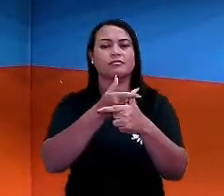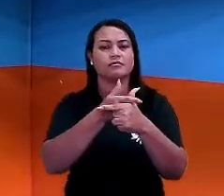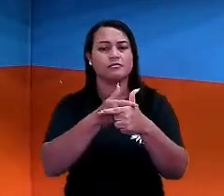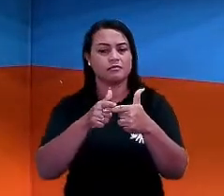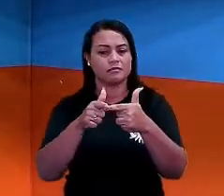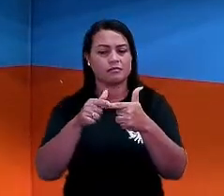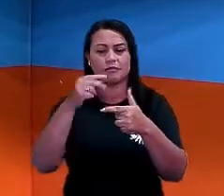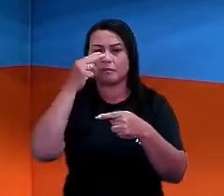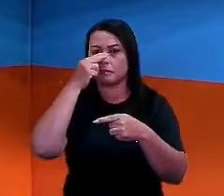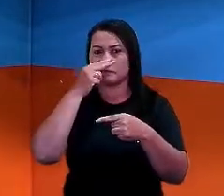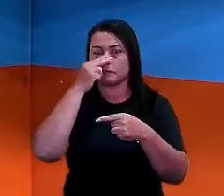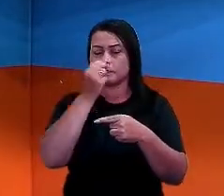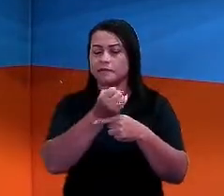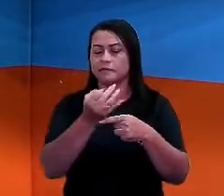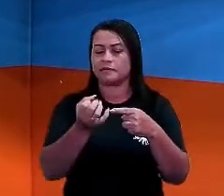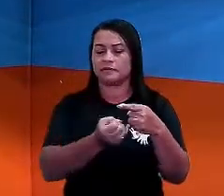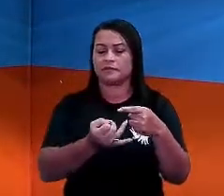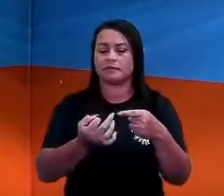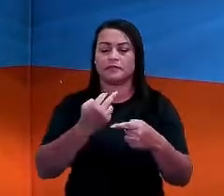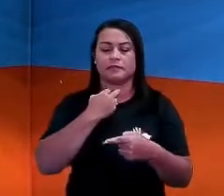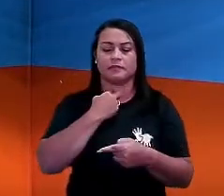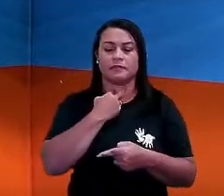fração, tá?